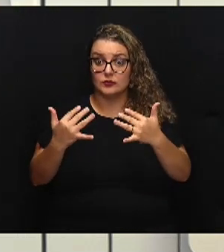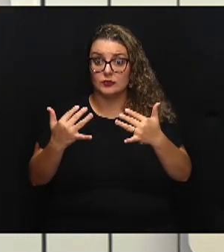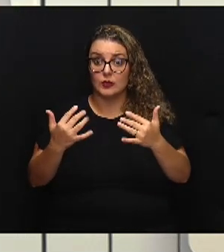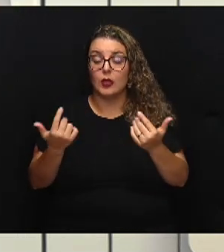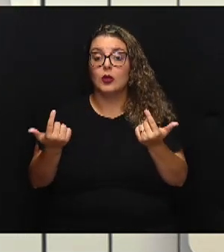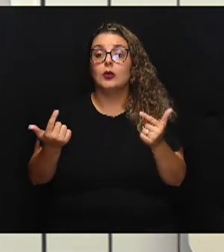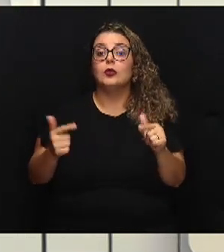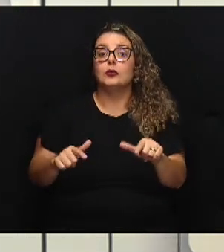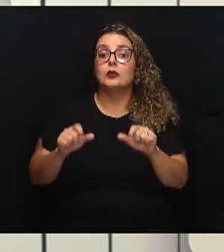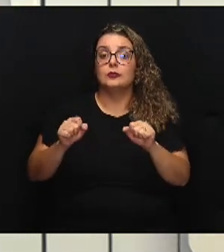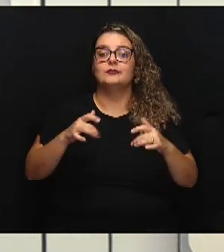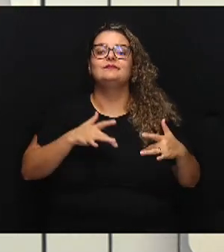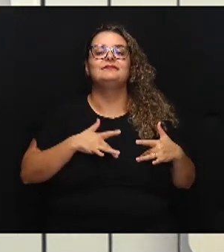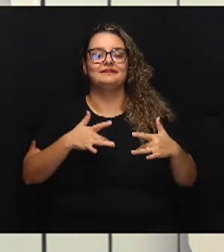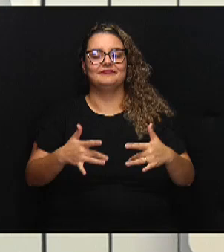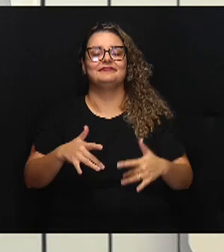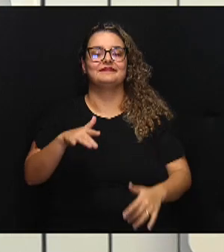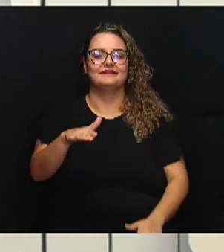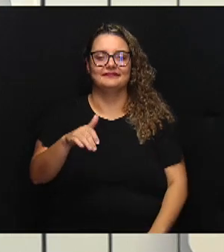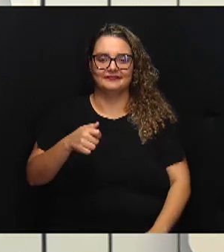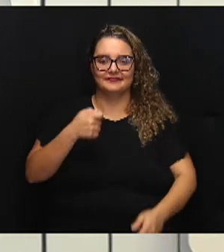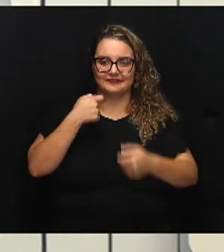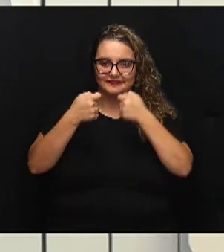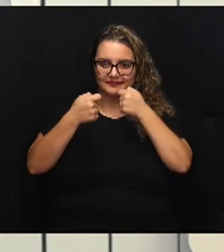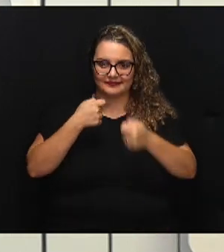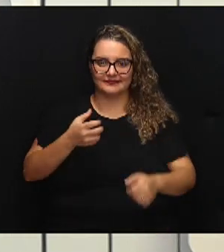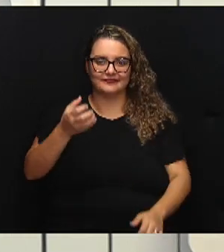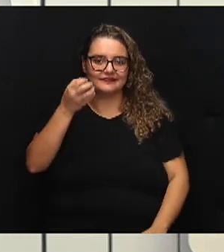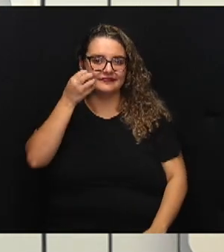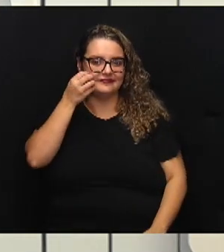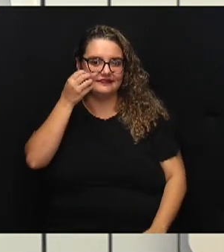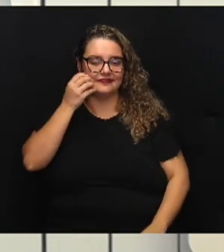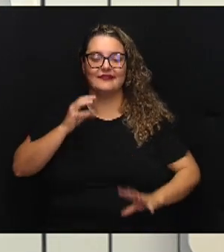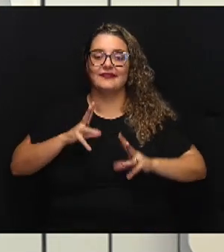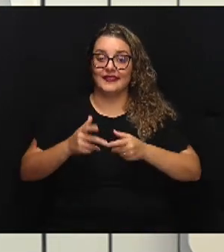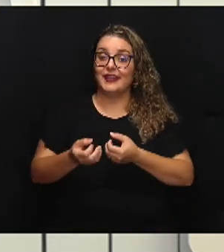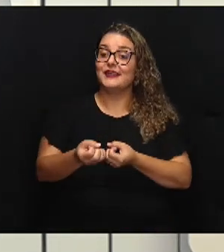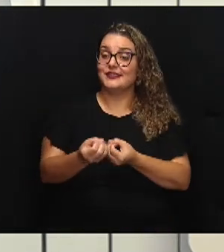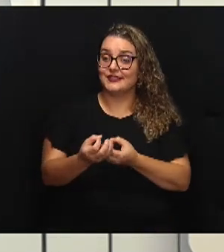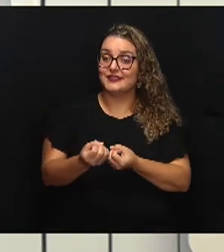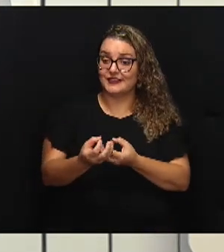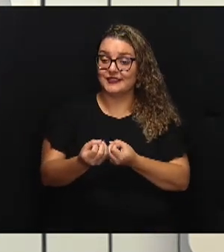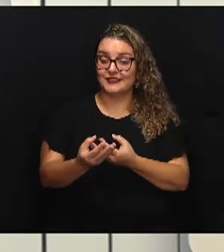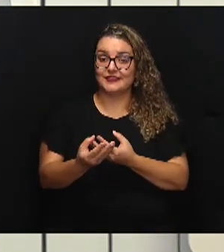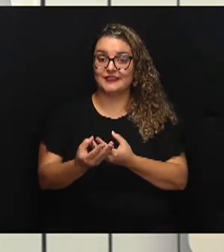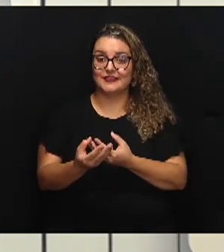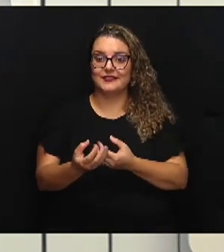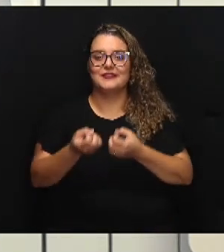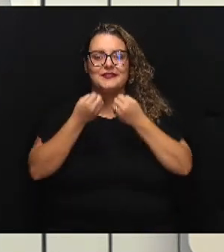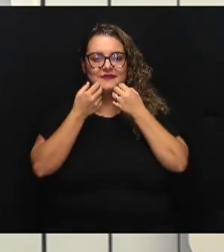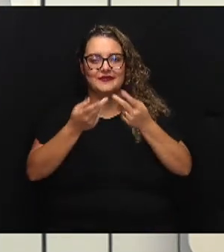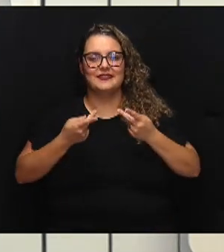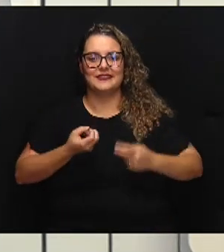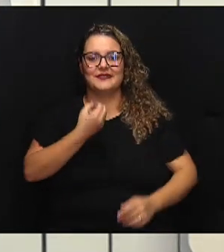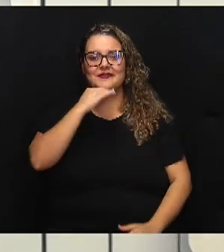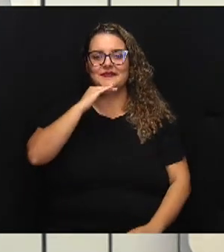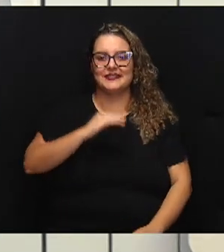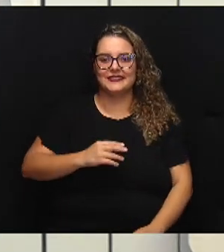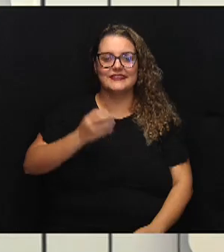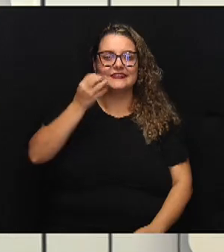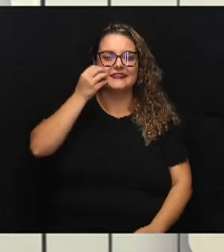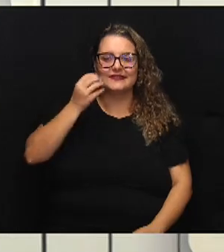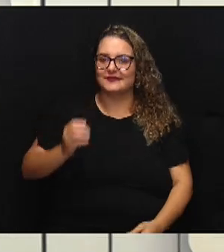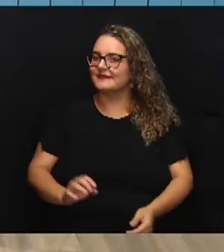pode fazer a doação, eu aciono o repórter André Aranha, que tem todas as informações. Seja bem-vindo e boa tarde,